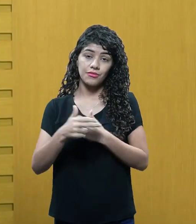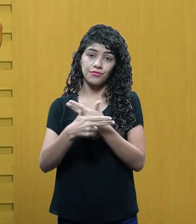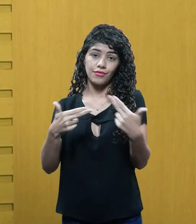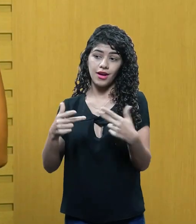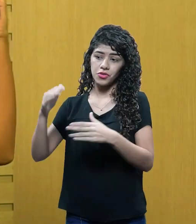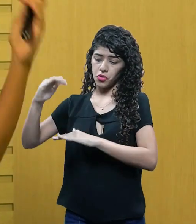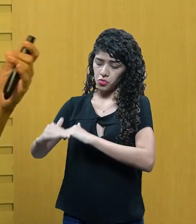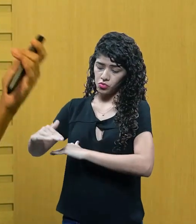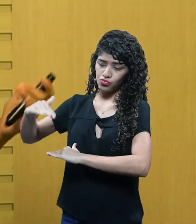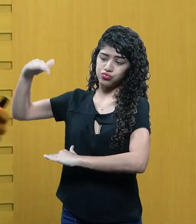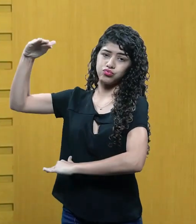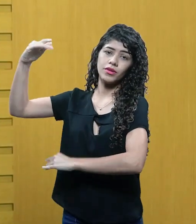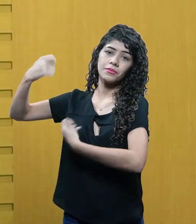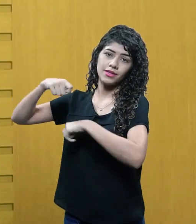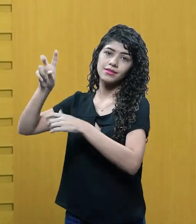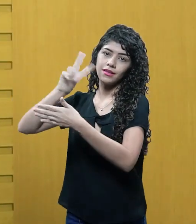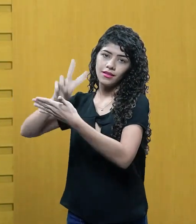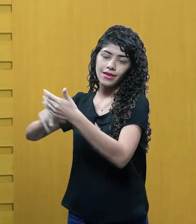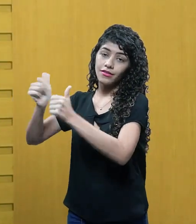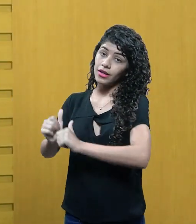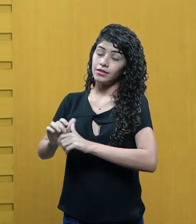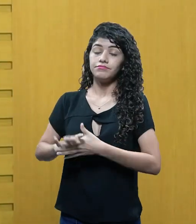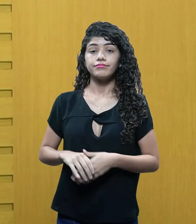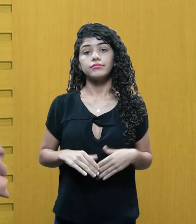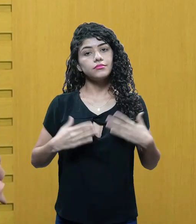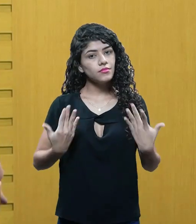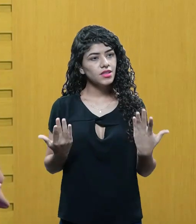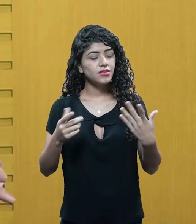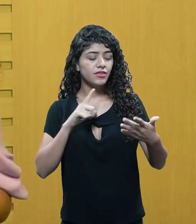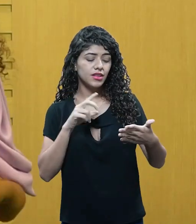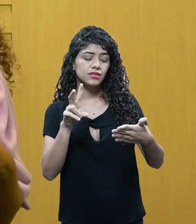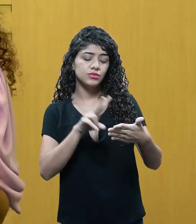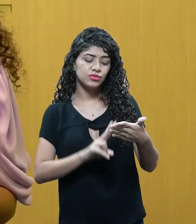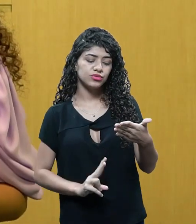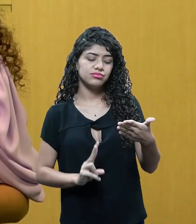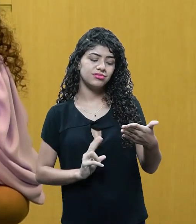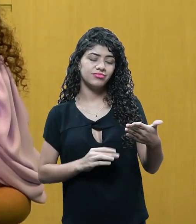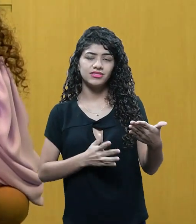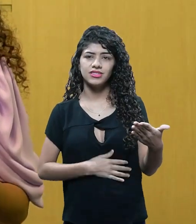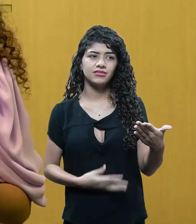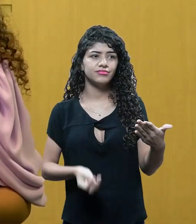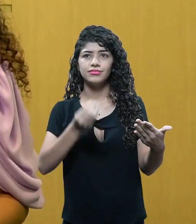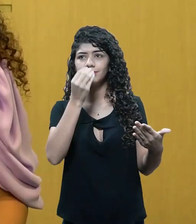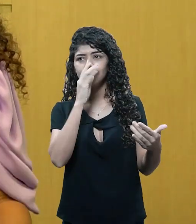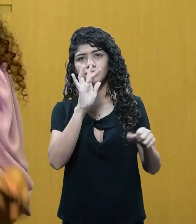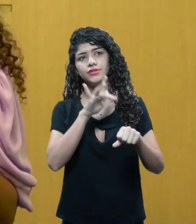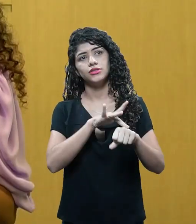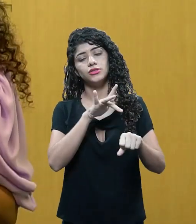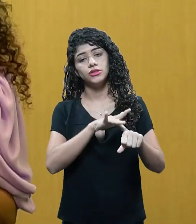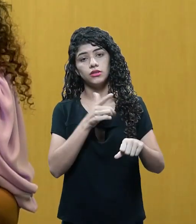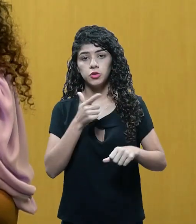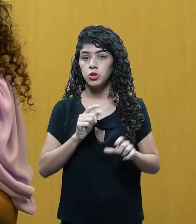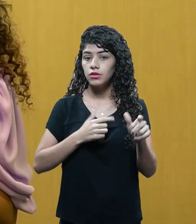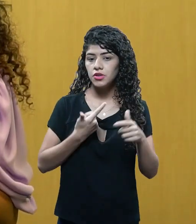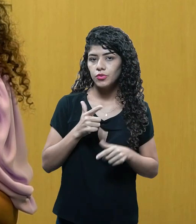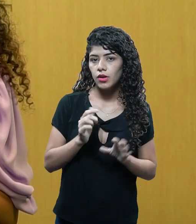outros textos para ler e para avaliar também. Isso já vai desengajar a pessoa a continuar na sua leitura. Porque se você não